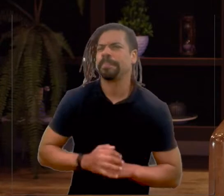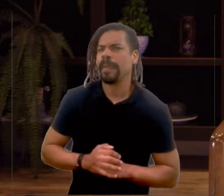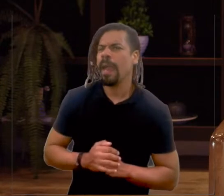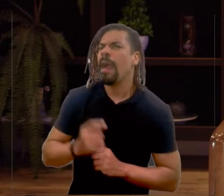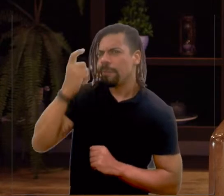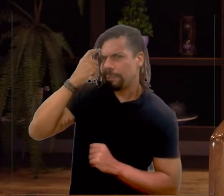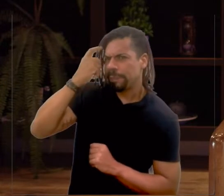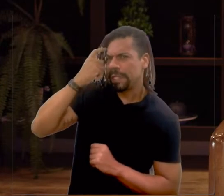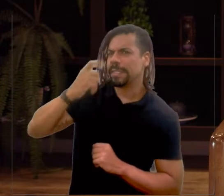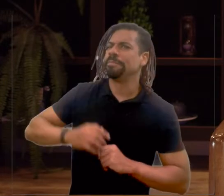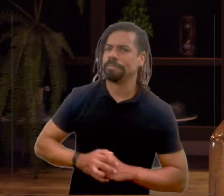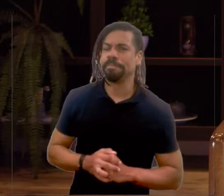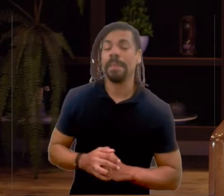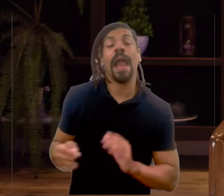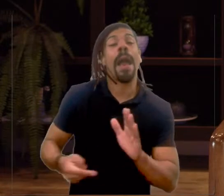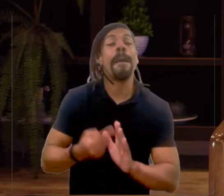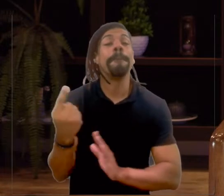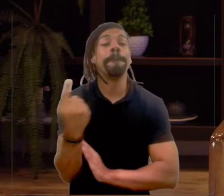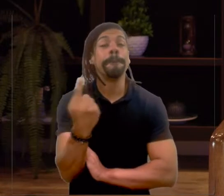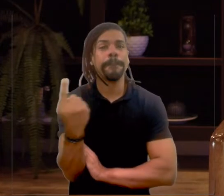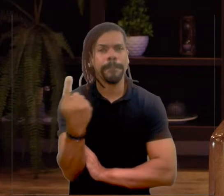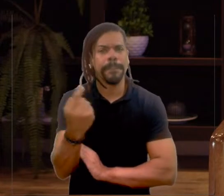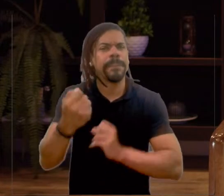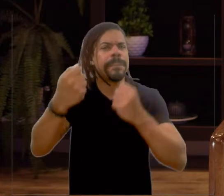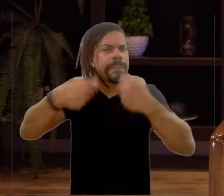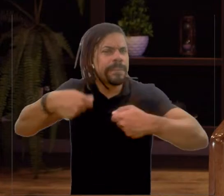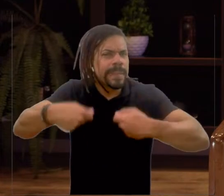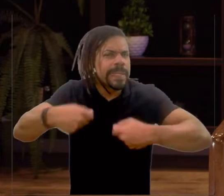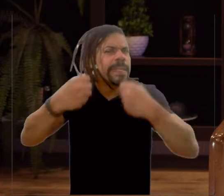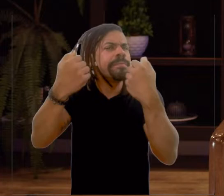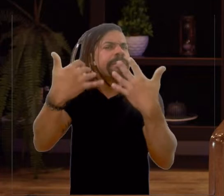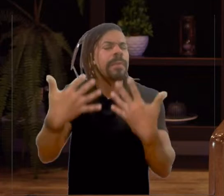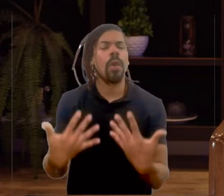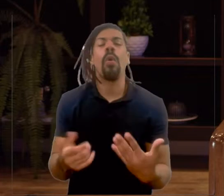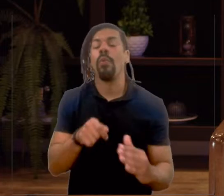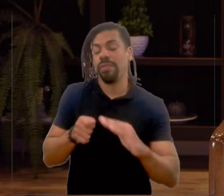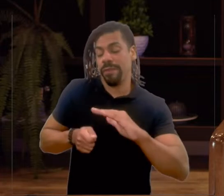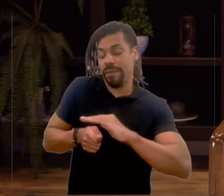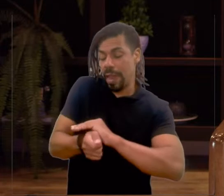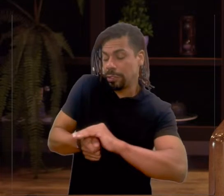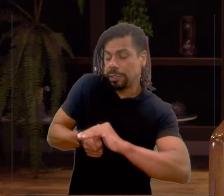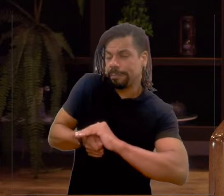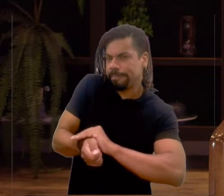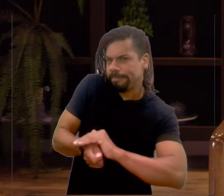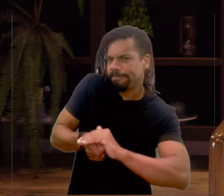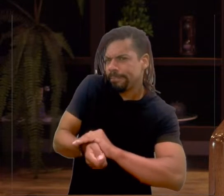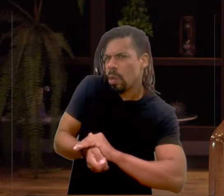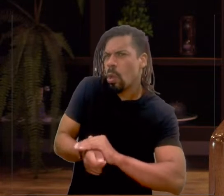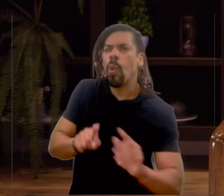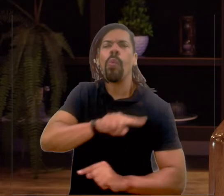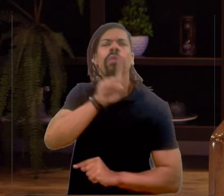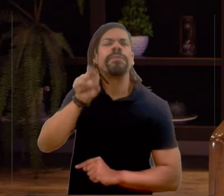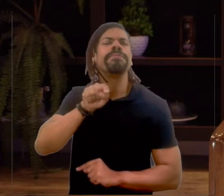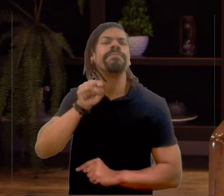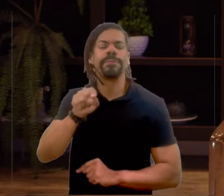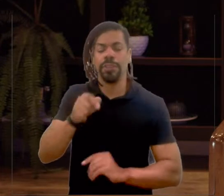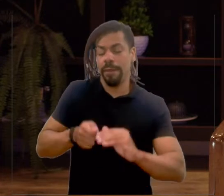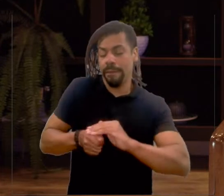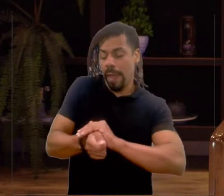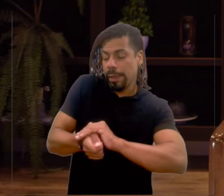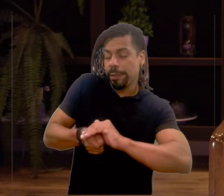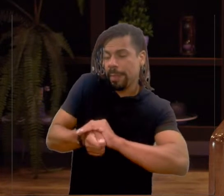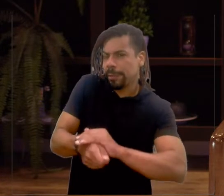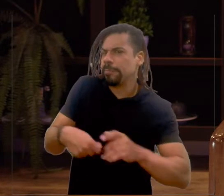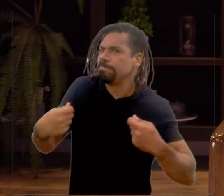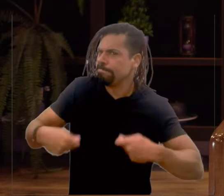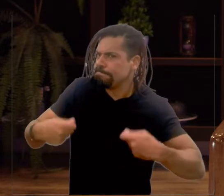vamos pensar numa coisa aqui a primeira coisa que você faz para escolher investimentos o que que é considerando que o investimento é um